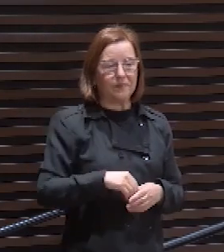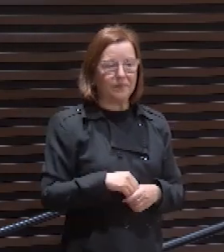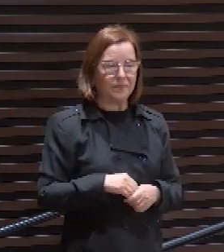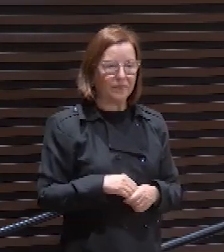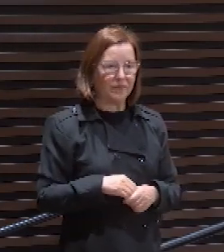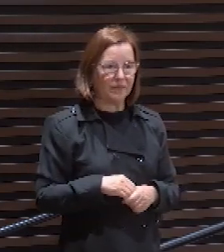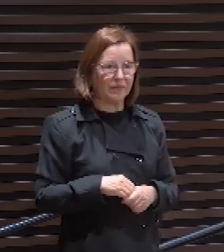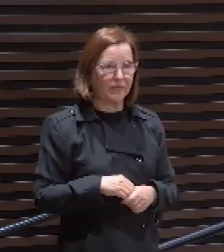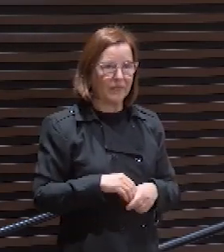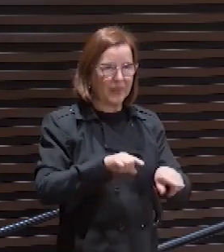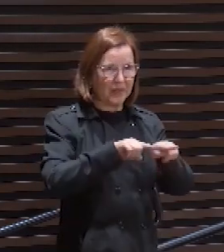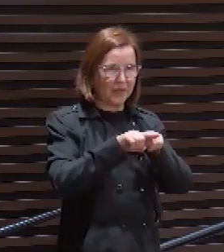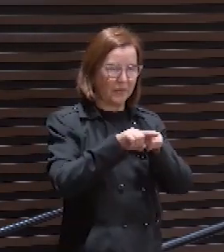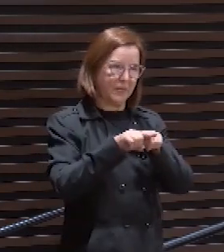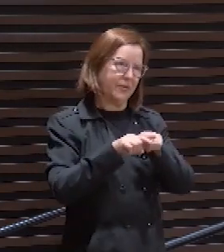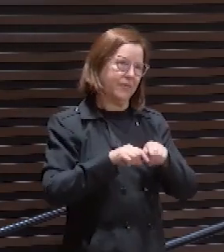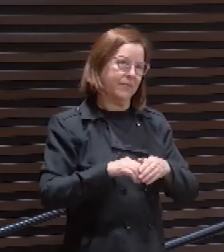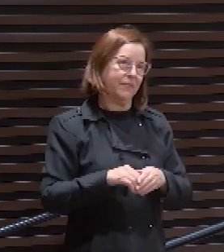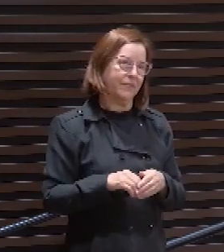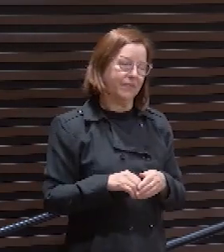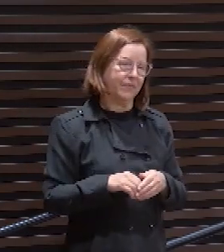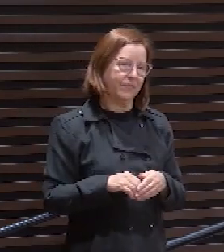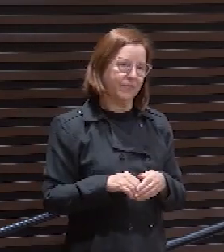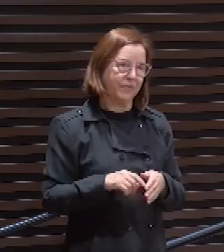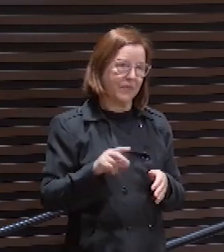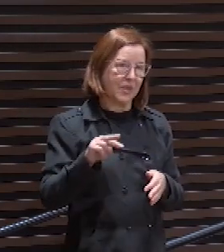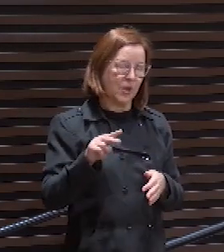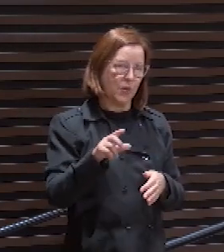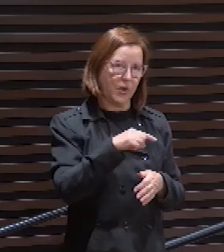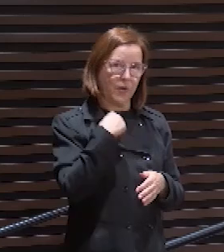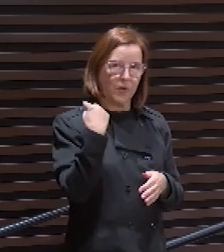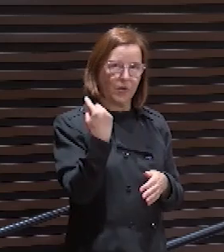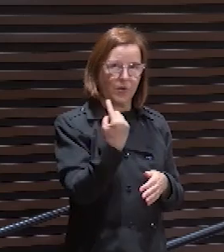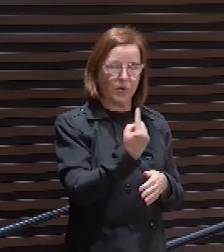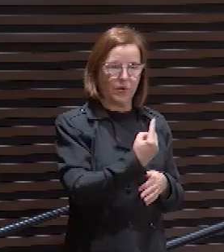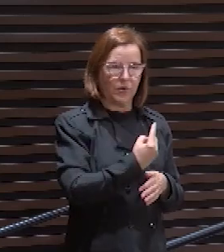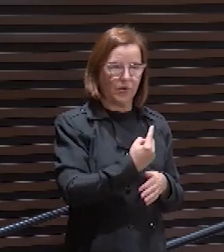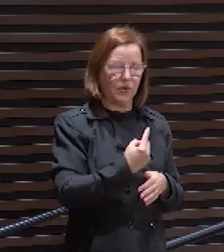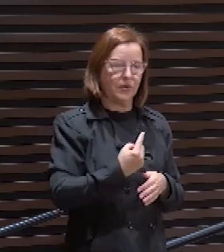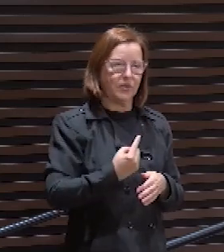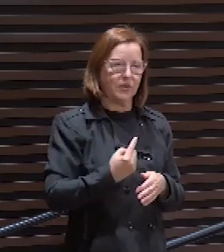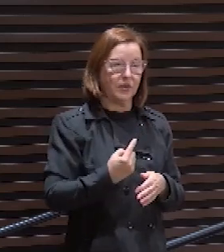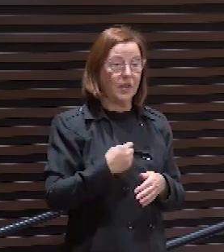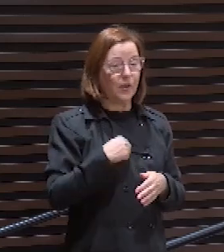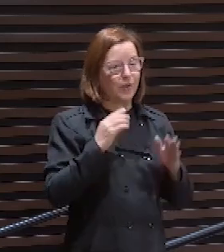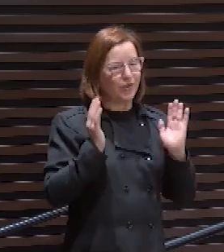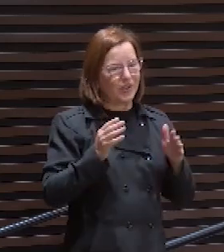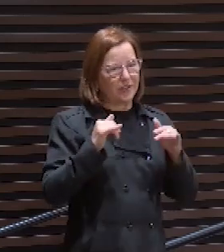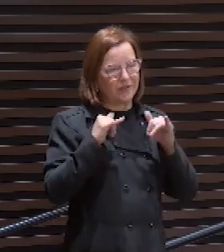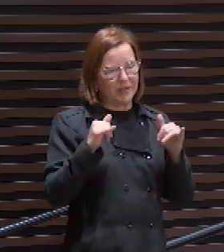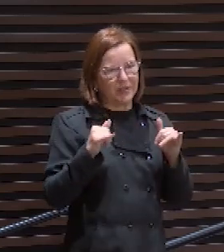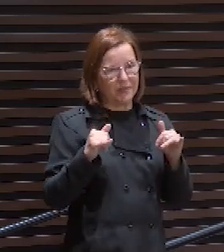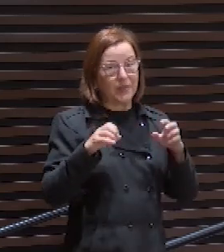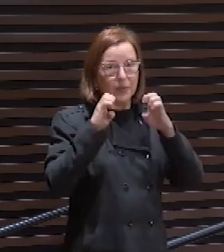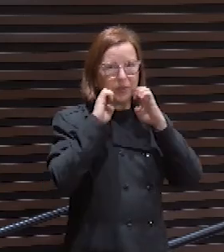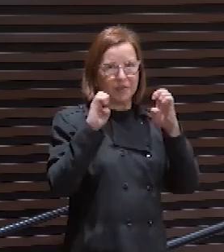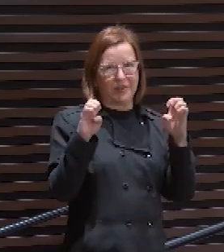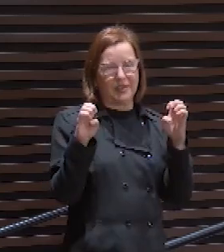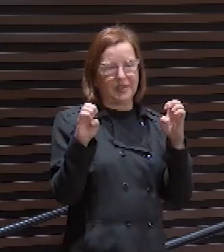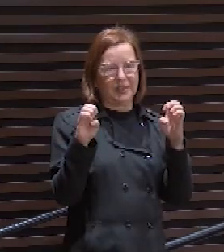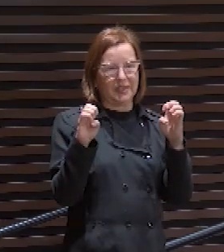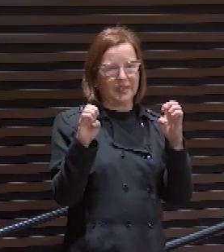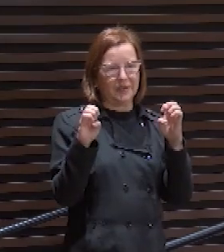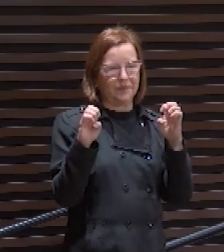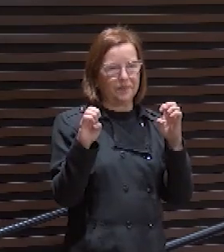Irmãos, da mesma forma como eu falei há pouco, o Evangelho, como ele é pregado